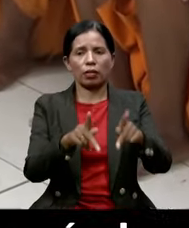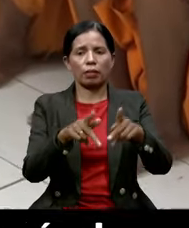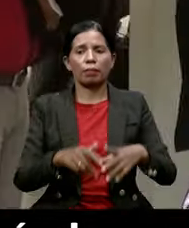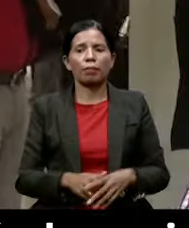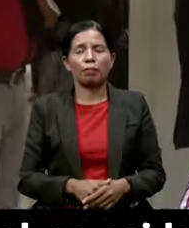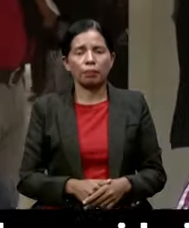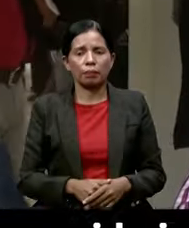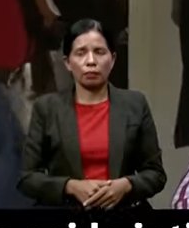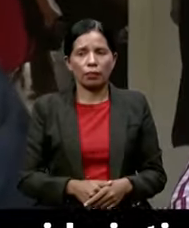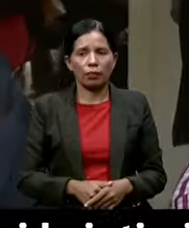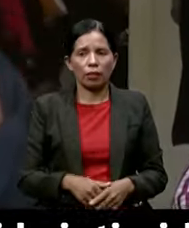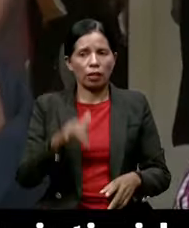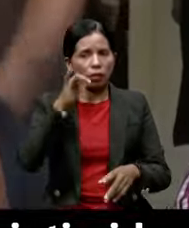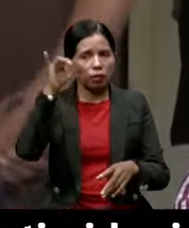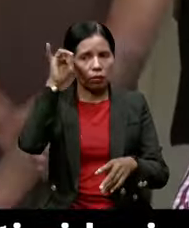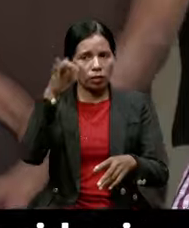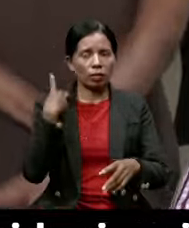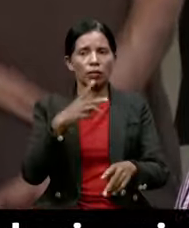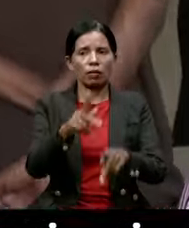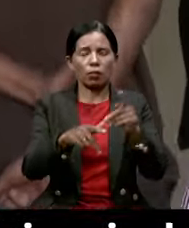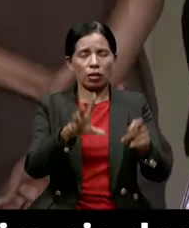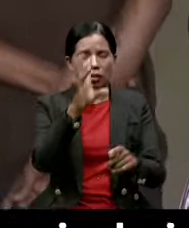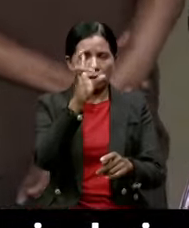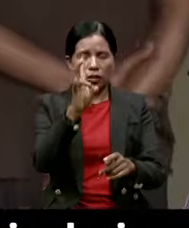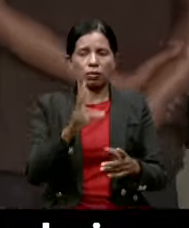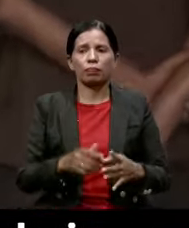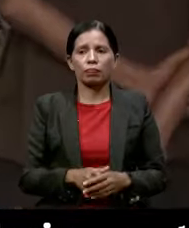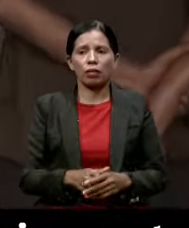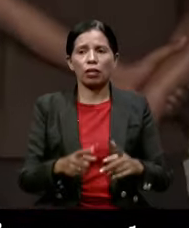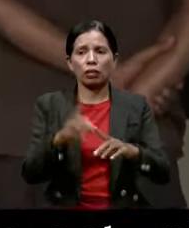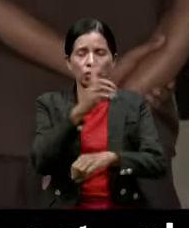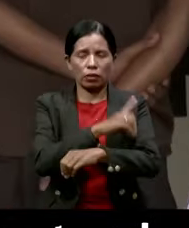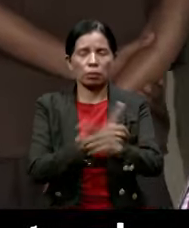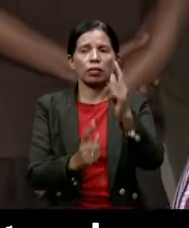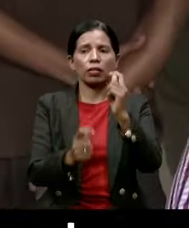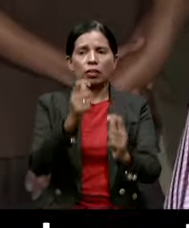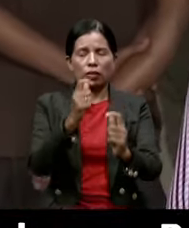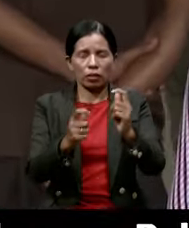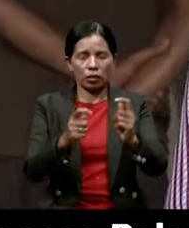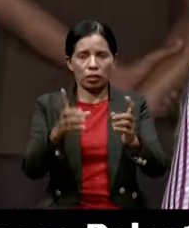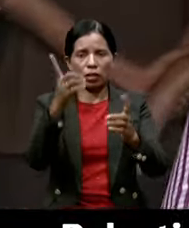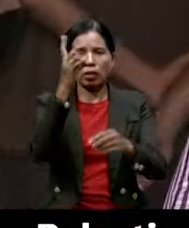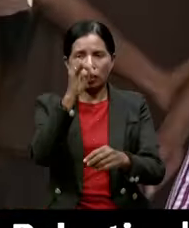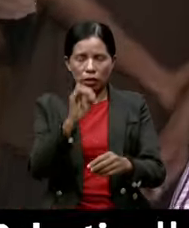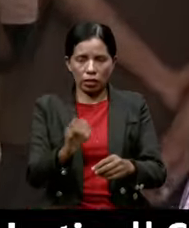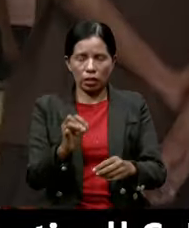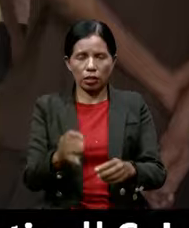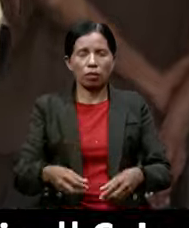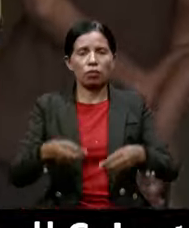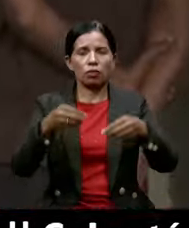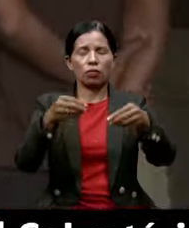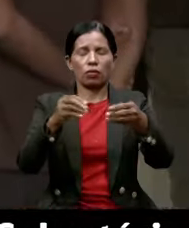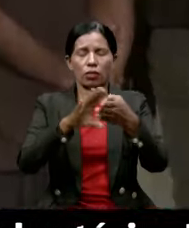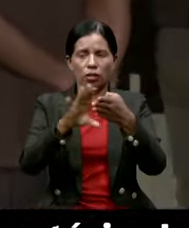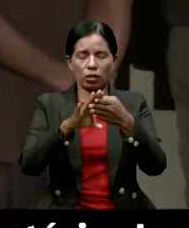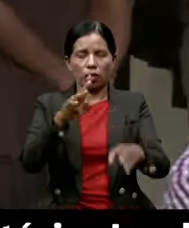comecei de outros interesses. E barguido nang lima. E o rima que tribunal distrital dele, apun espaço, barguido